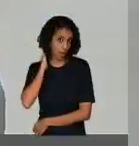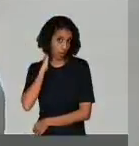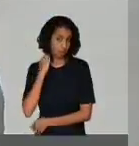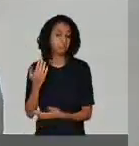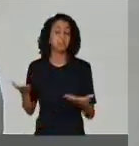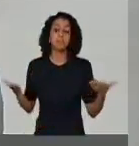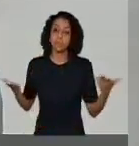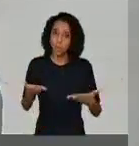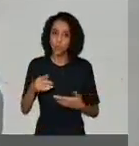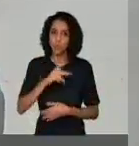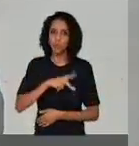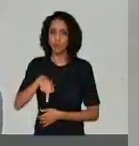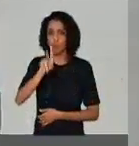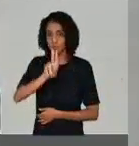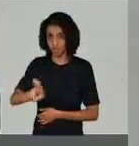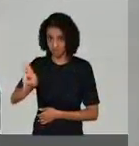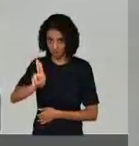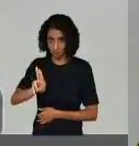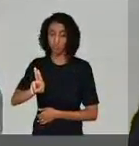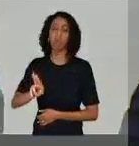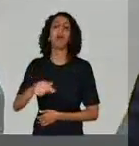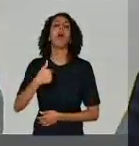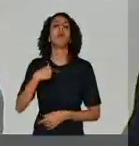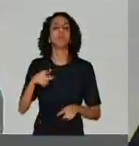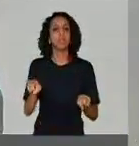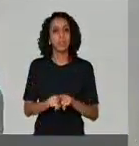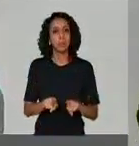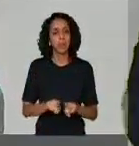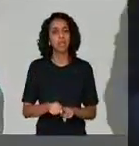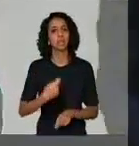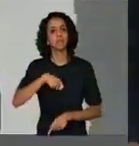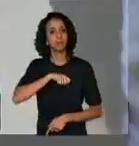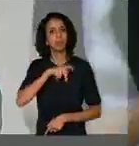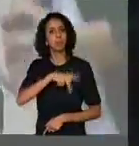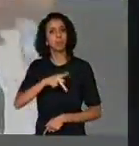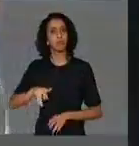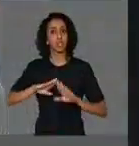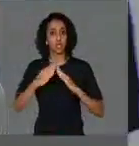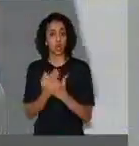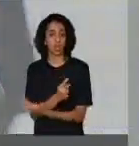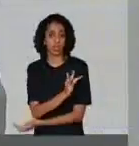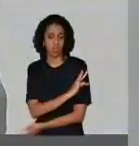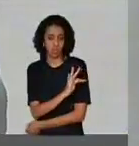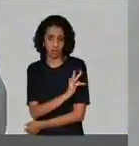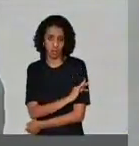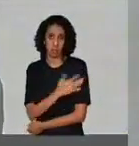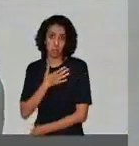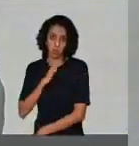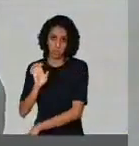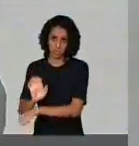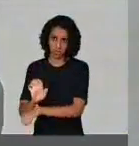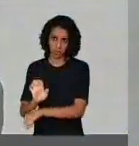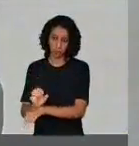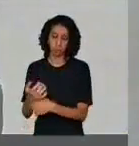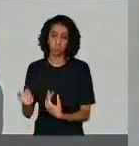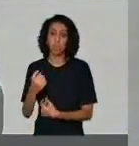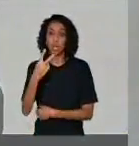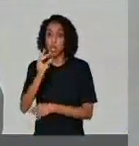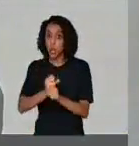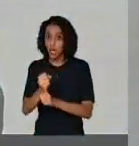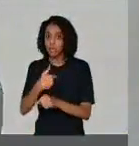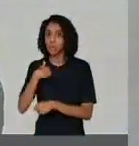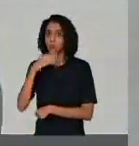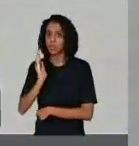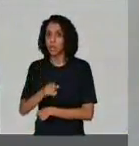professor universitário, mas sou também professor da Escola Técnica do Estado. No entanto, por 2 anos fui professor